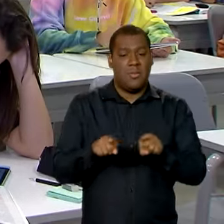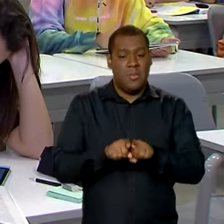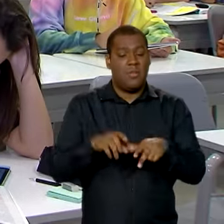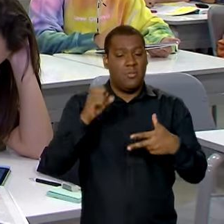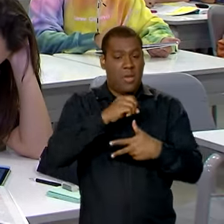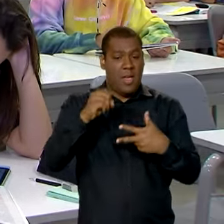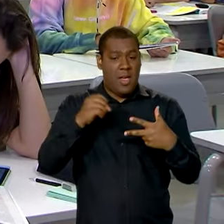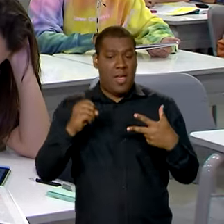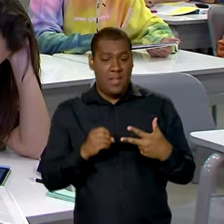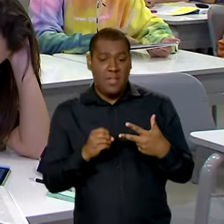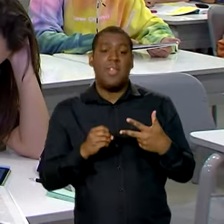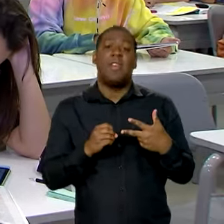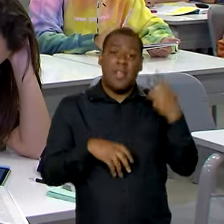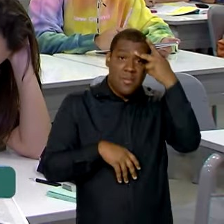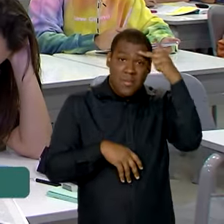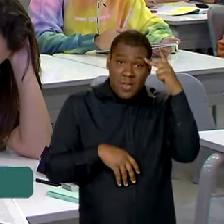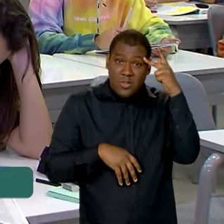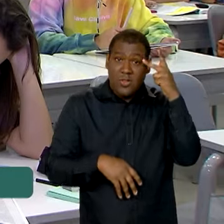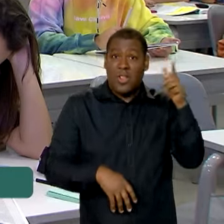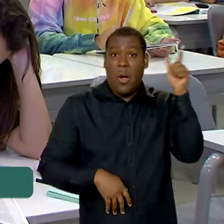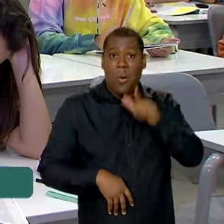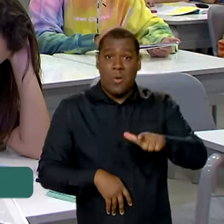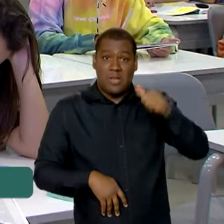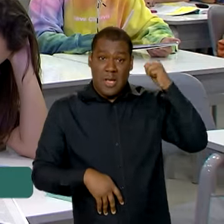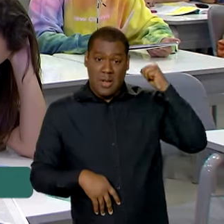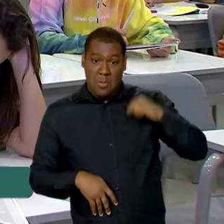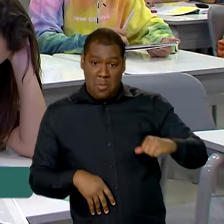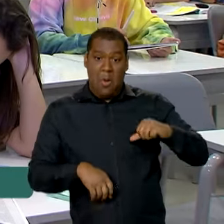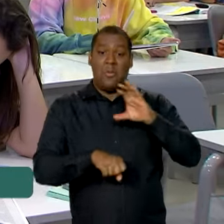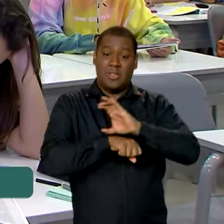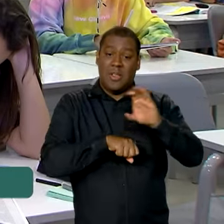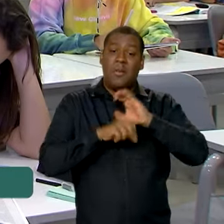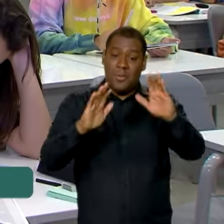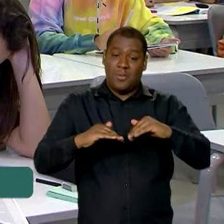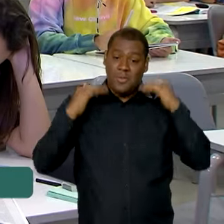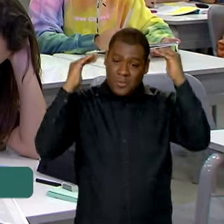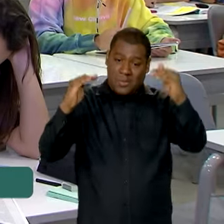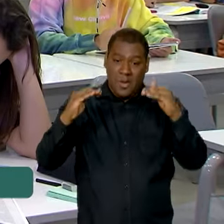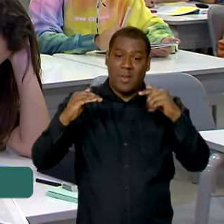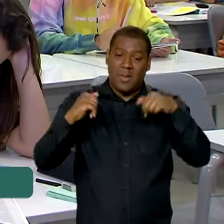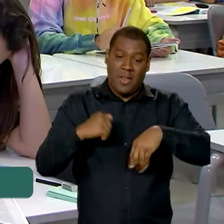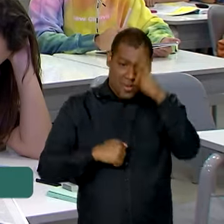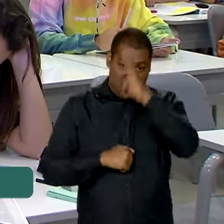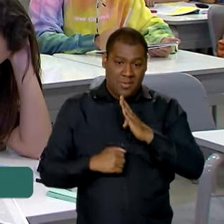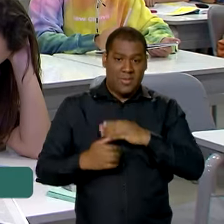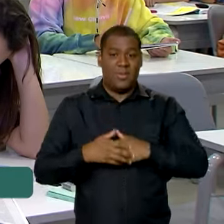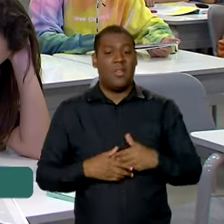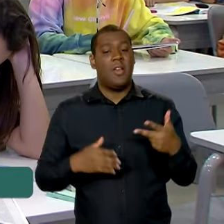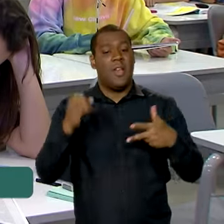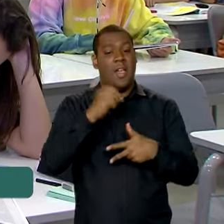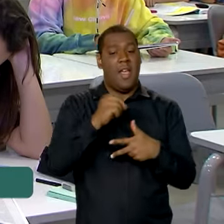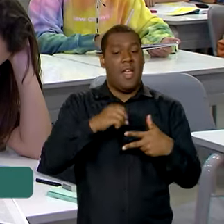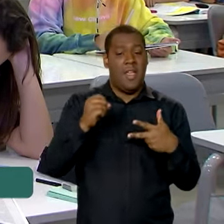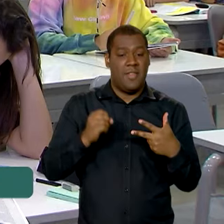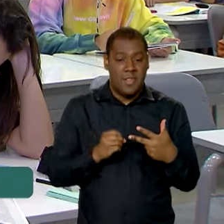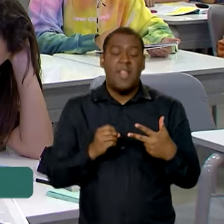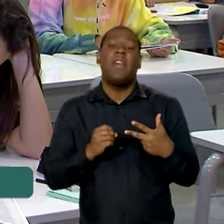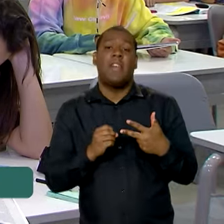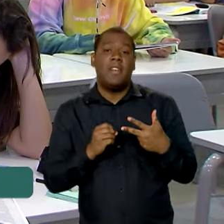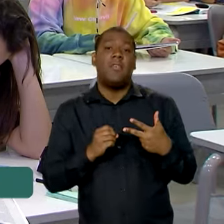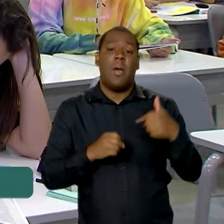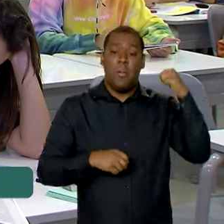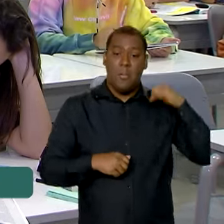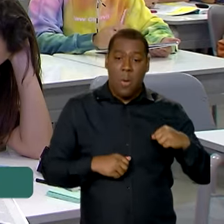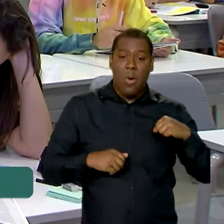maneira de se conseguir uma vaga no ensino superior no Brasil. A nota no Enem é usada tanto na seleção em universidades